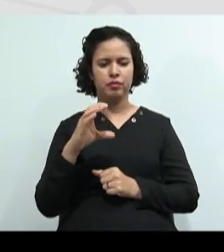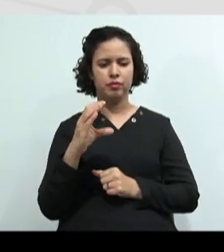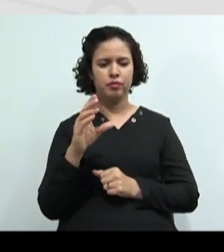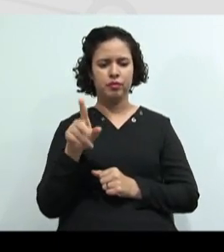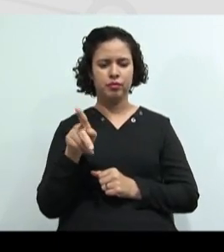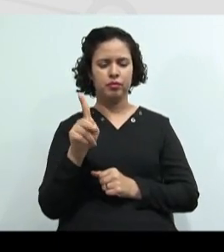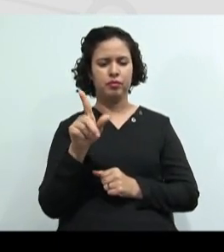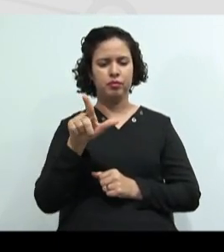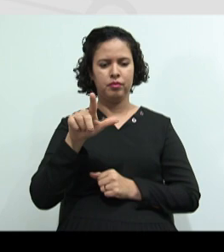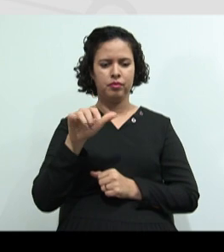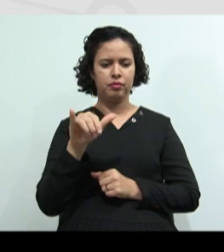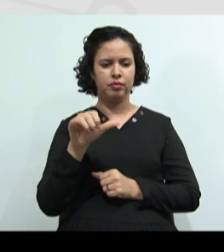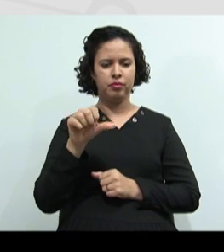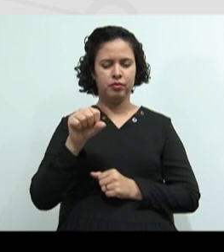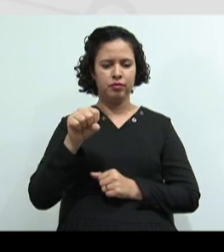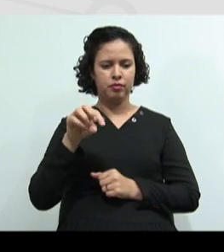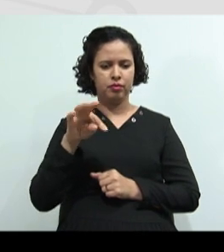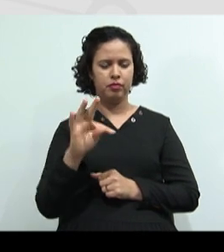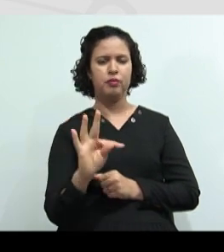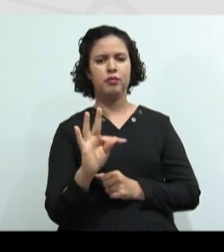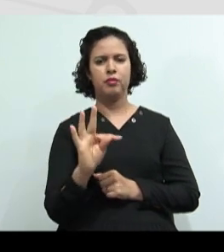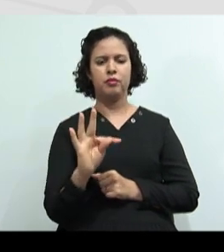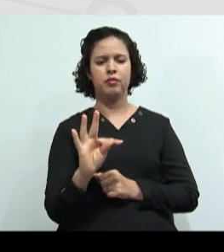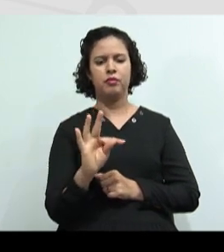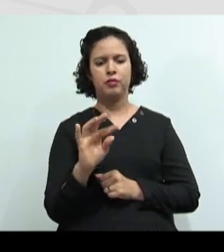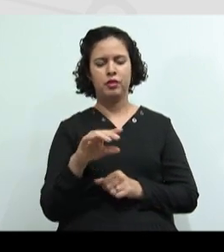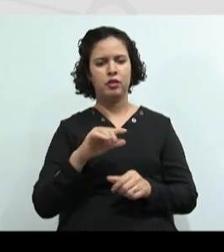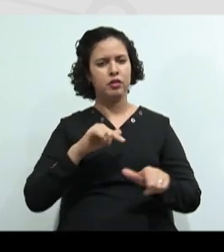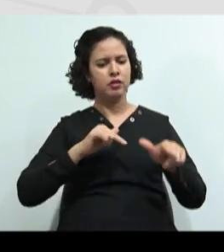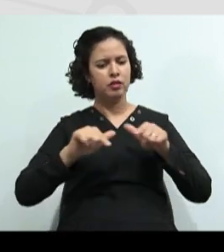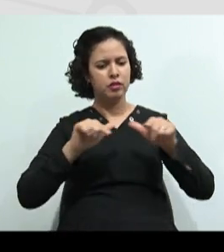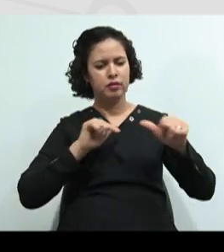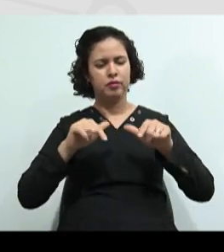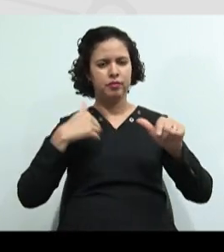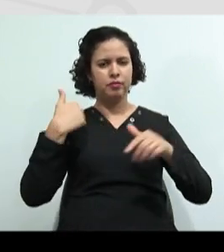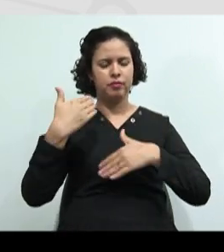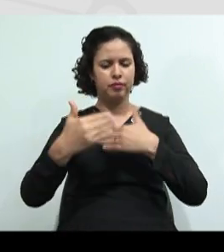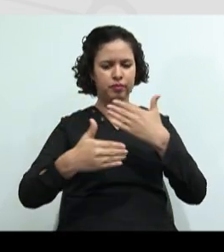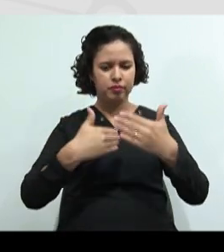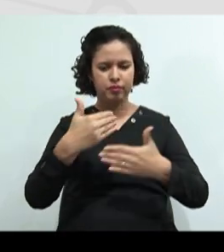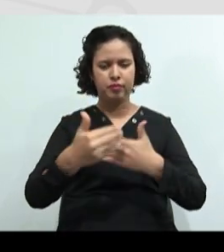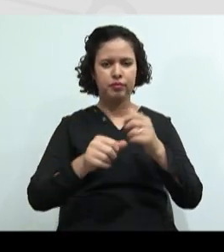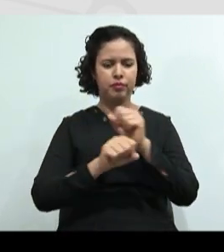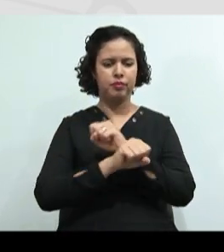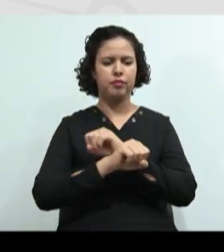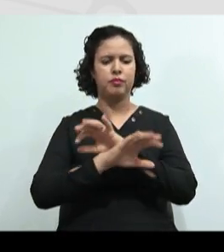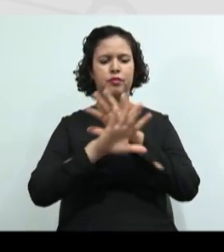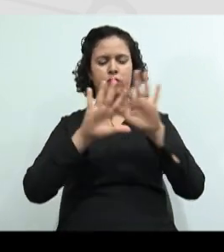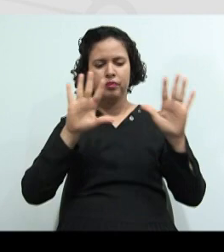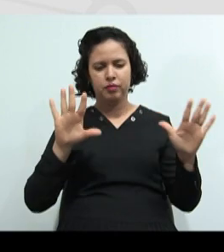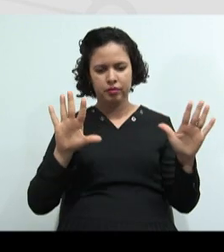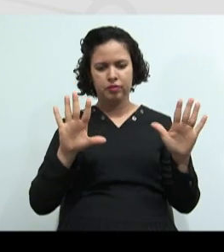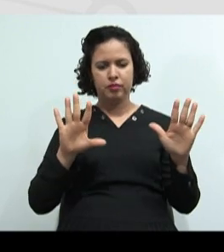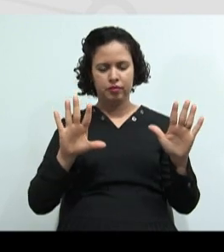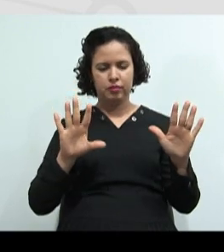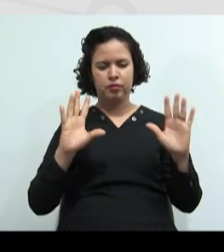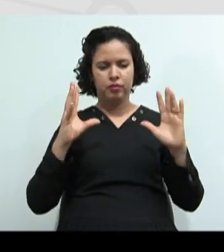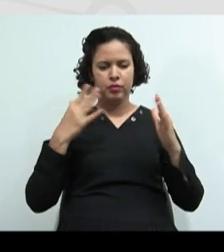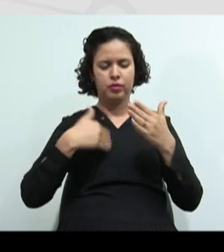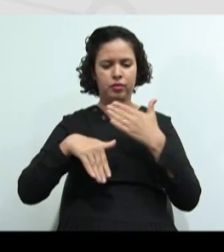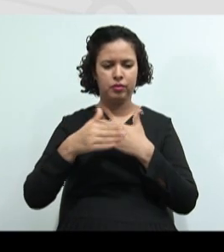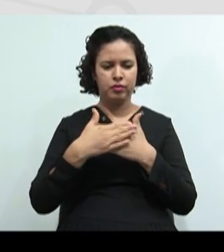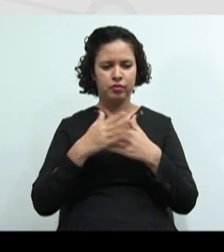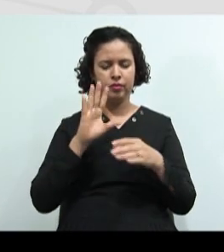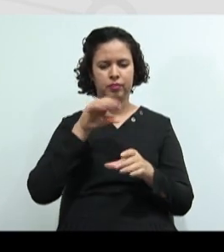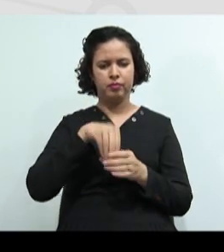De atividades, prazos, responsabilidades que devem ser desenvolvidos com o máximo de clareza e eficiência por todos os